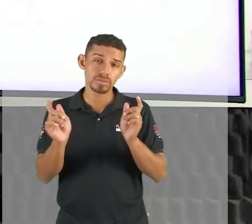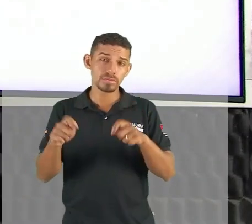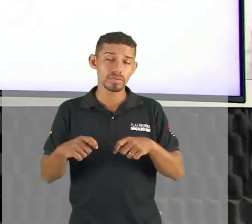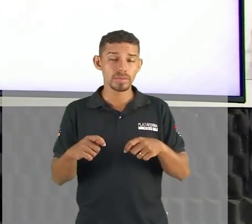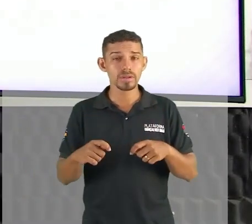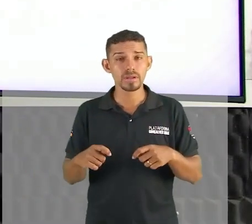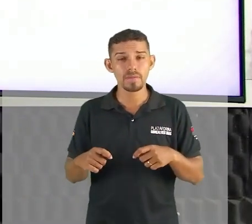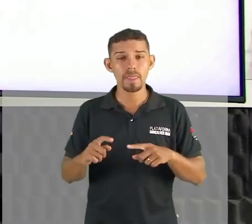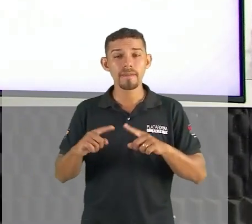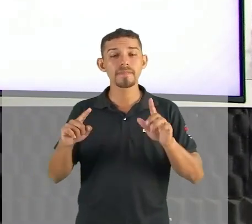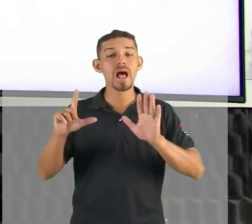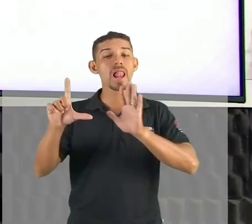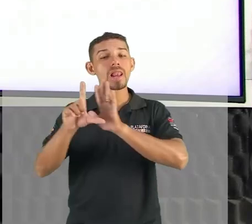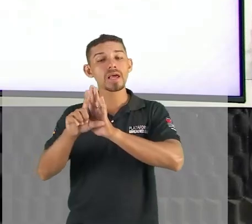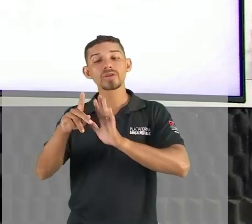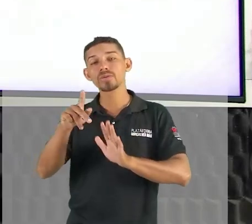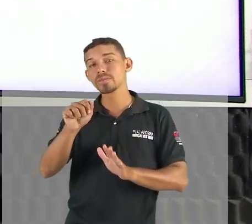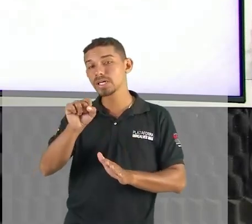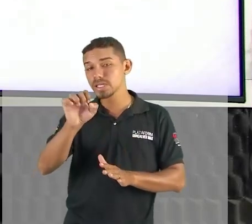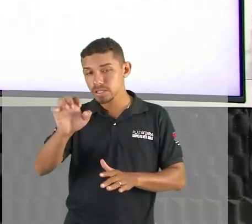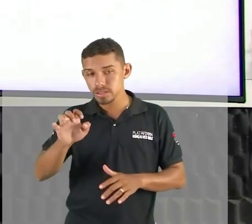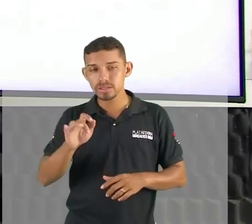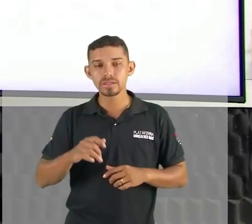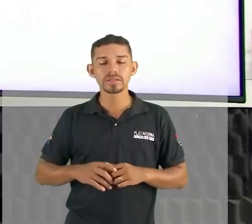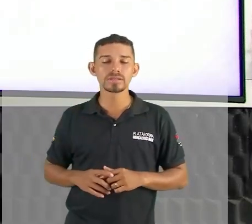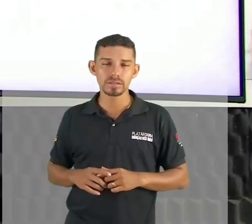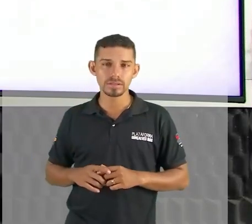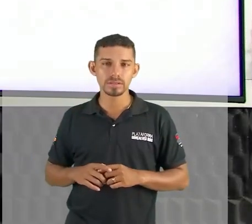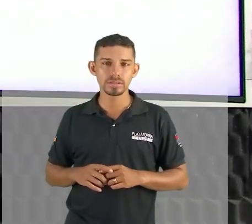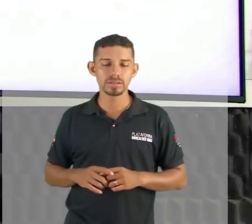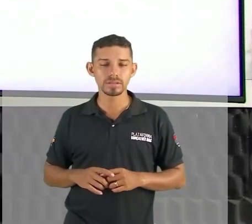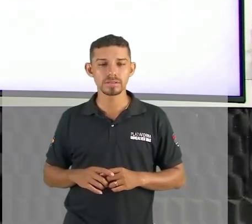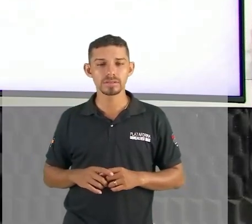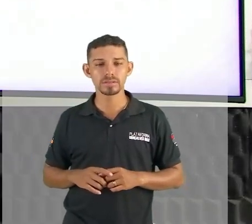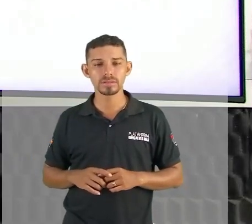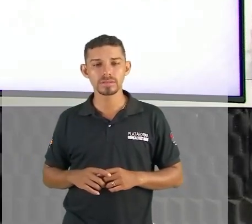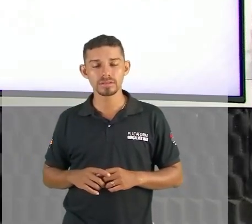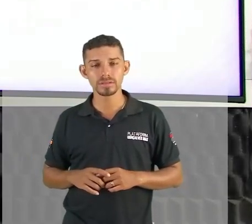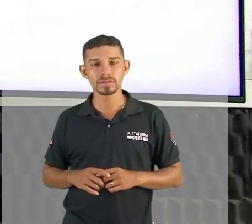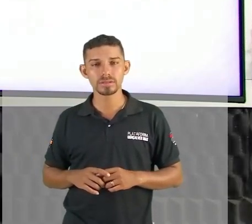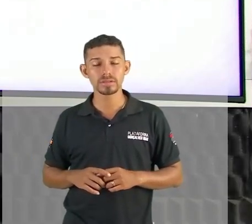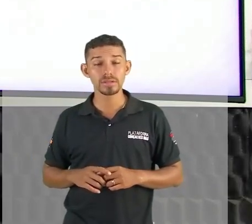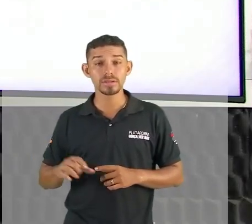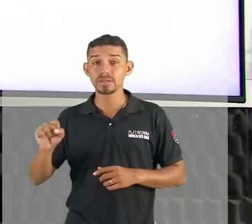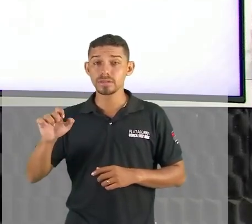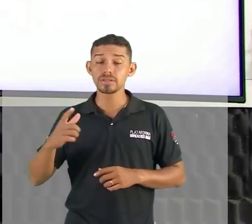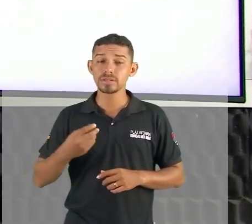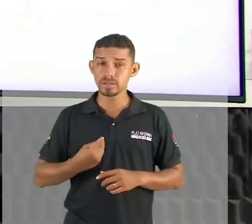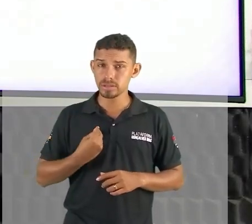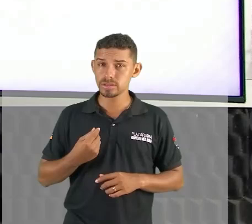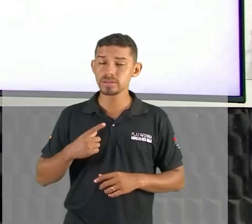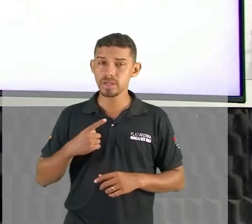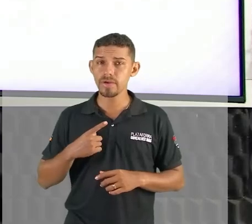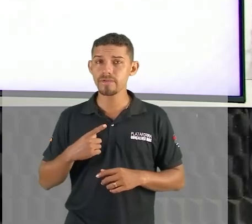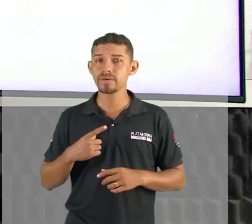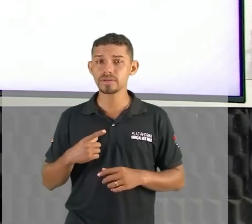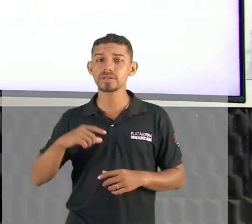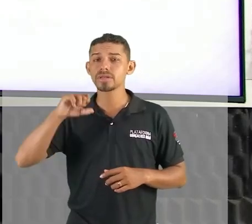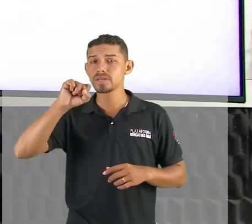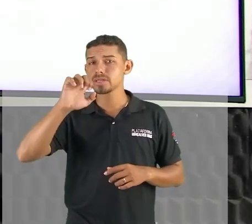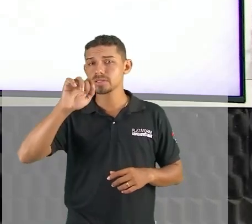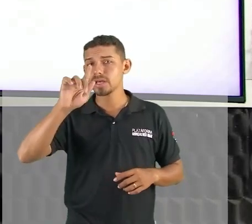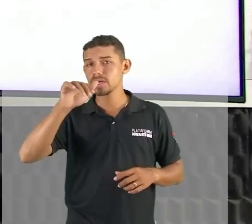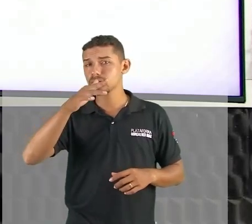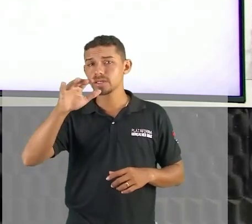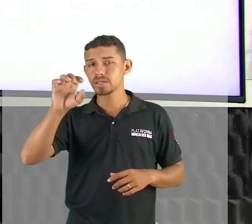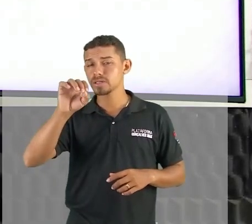a pergunta é sobre a lei do passe. Eu falei ainda há pouco para vocês, né, que existia uma